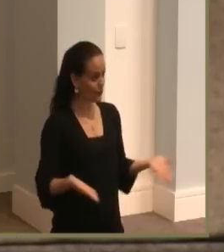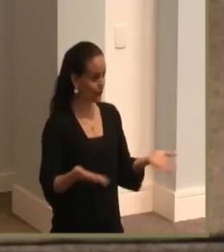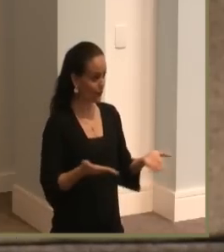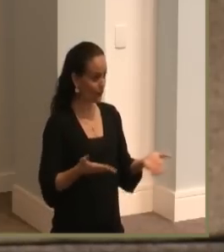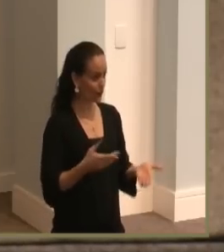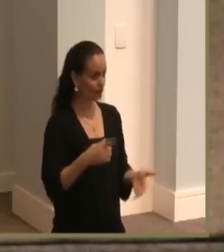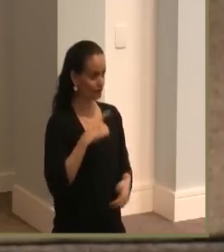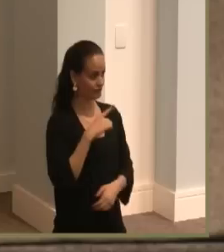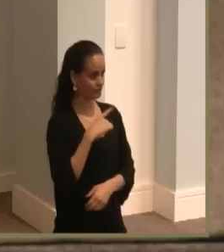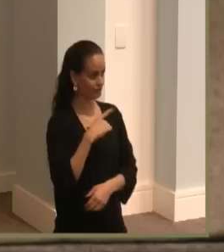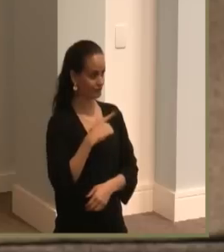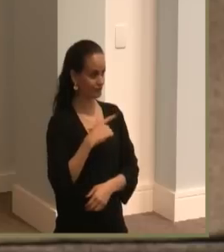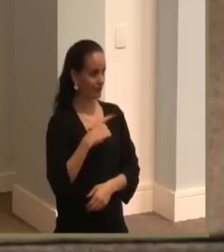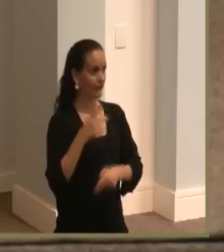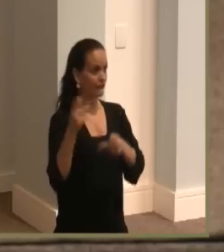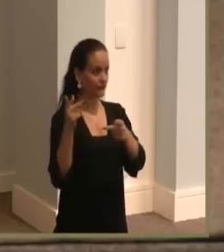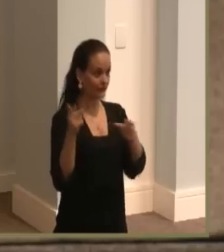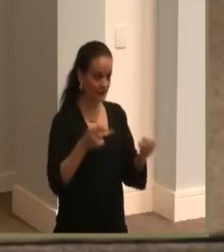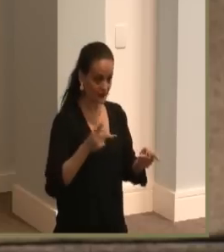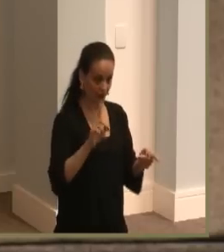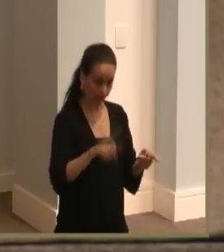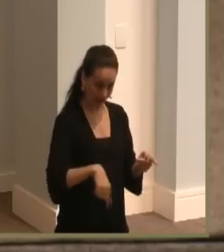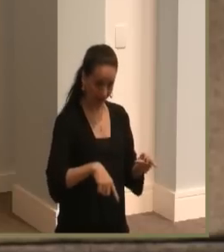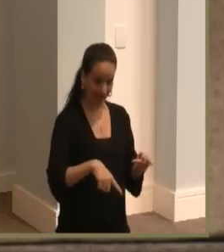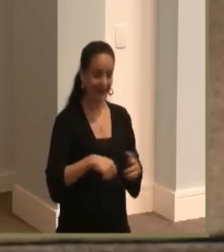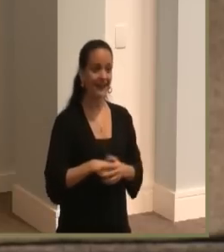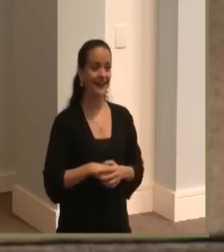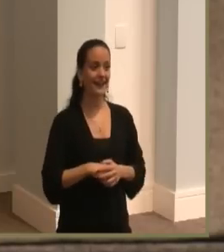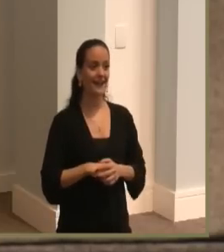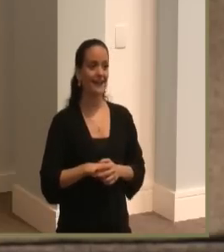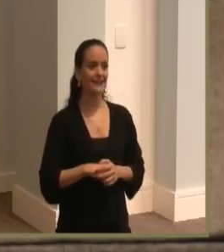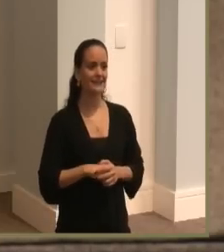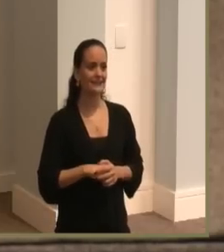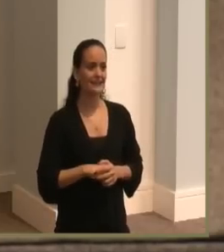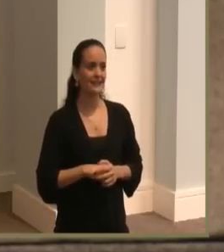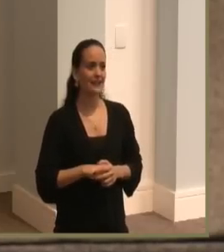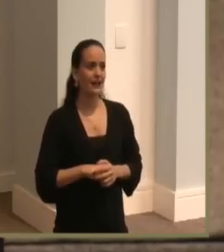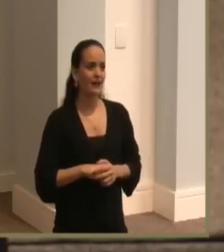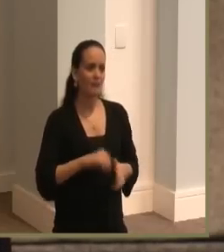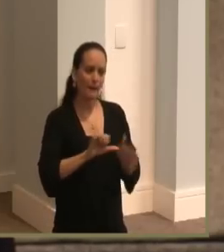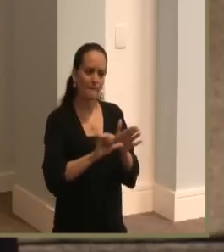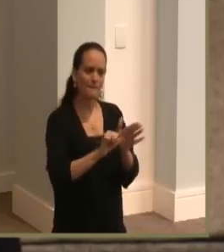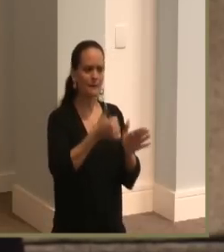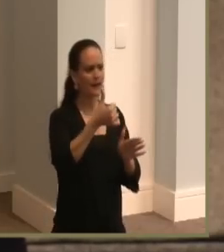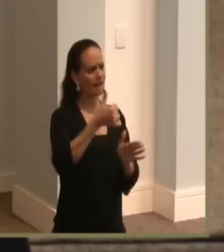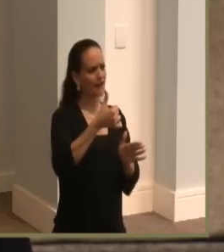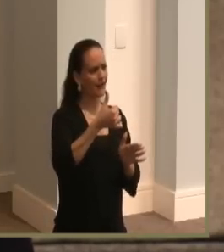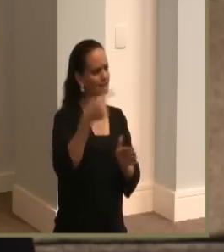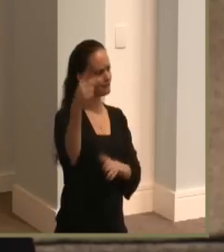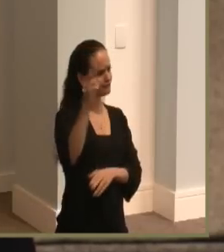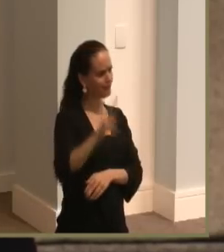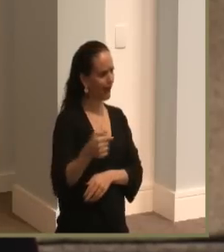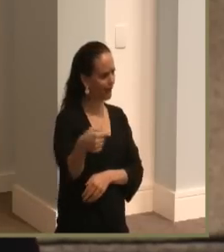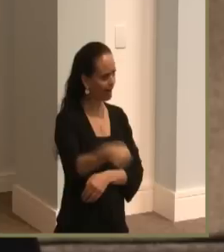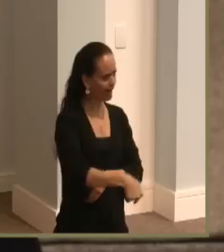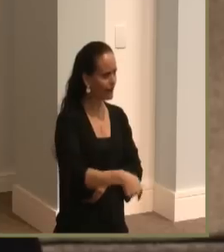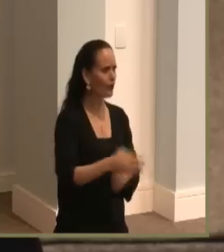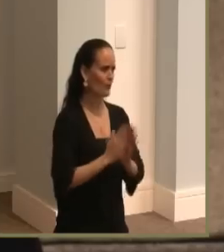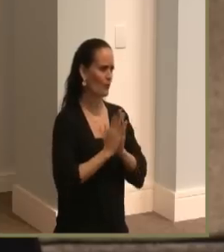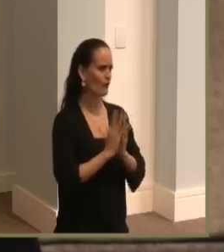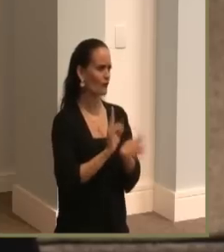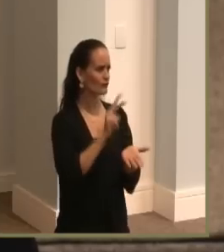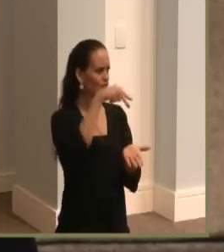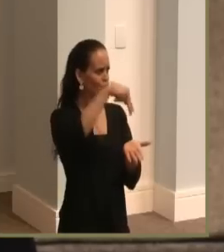Se você faz parte do nosso corpo de visitantes pela primeira vez, queremos pedir para que você fique de pé